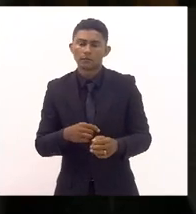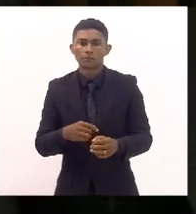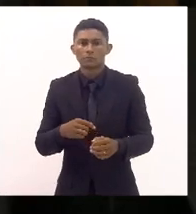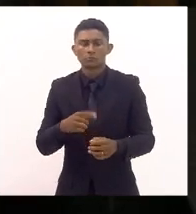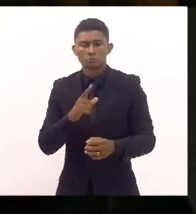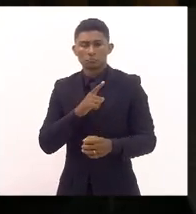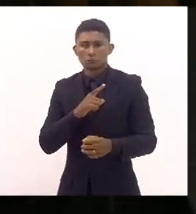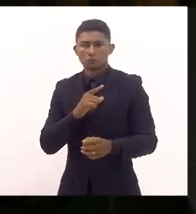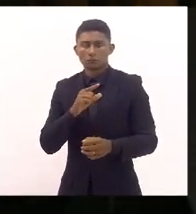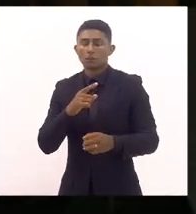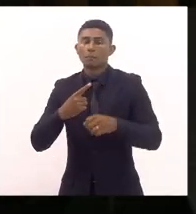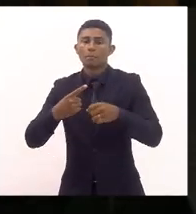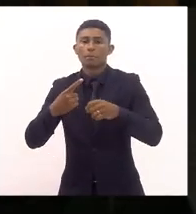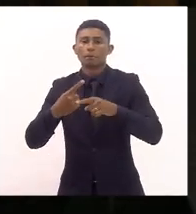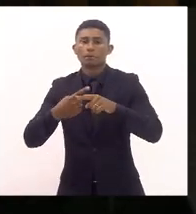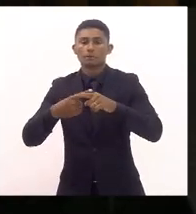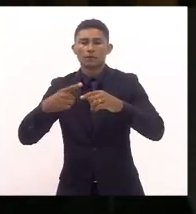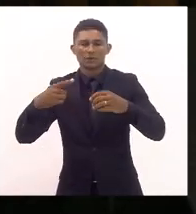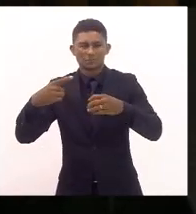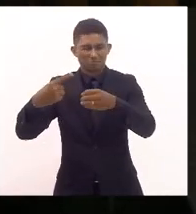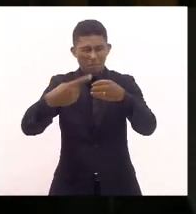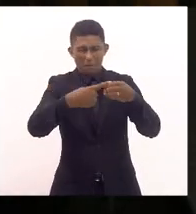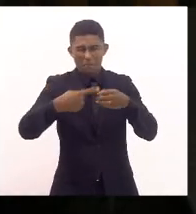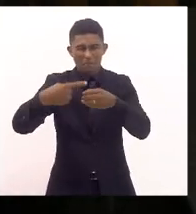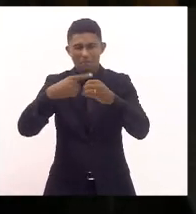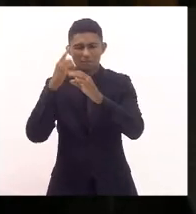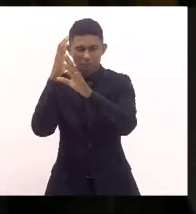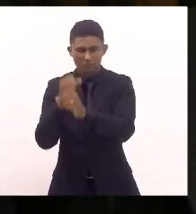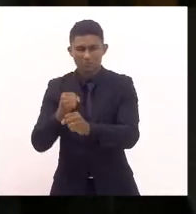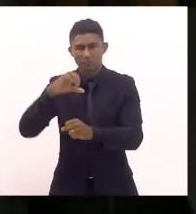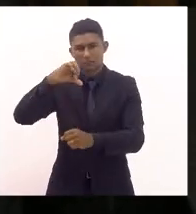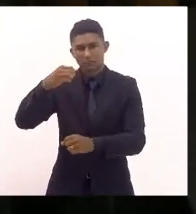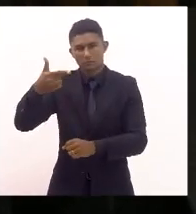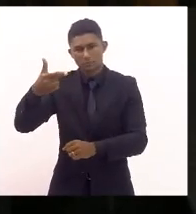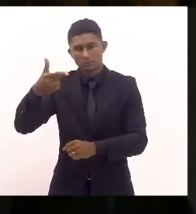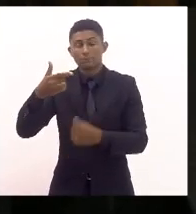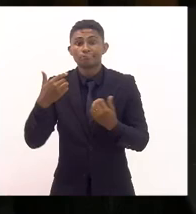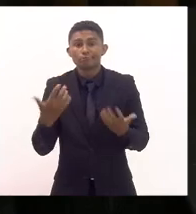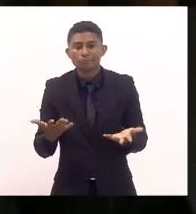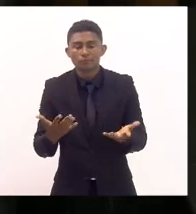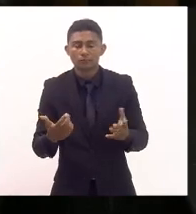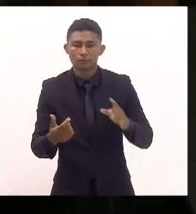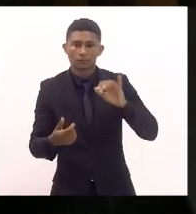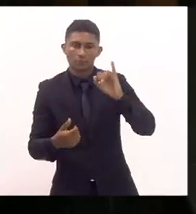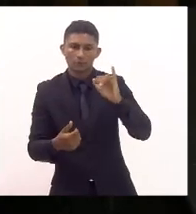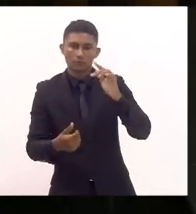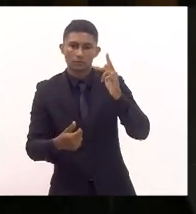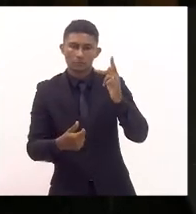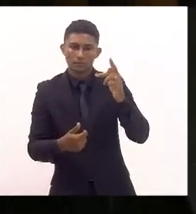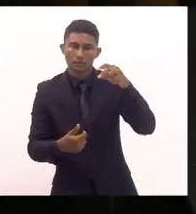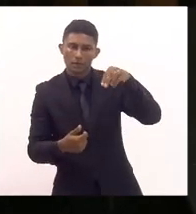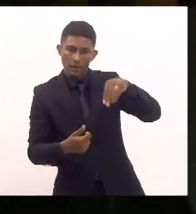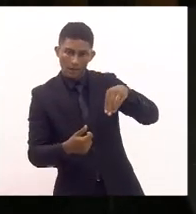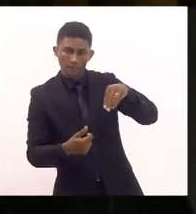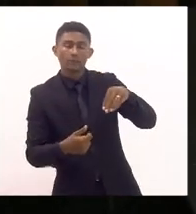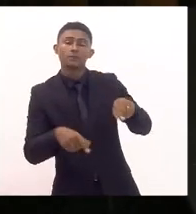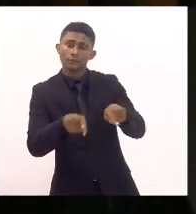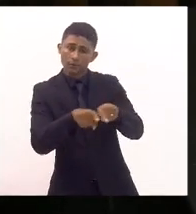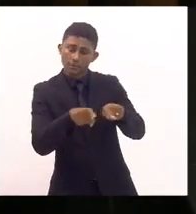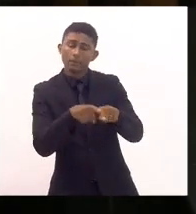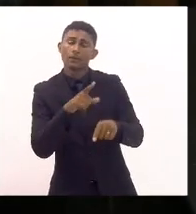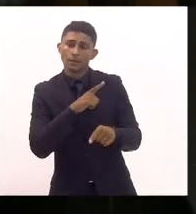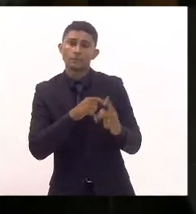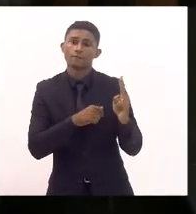são 92 municípios proporcional ao seu IP e me índice de participação nos municípios